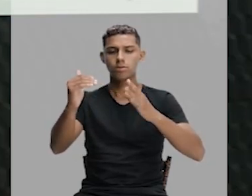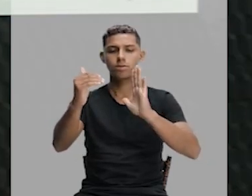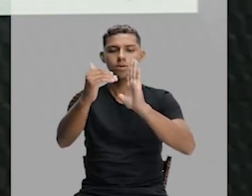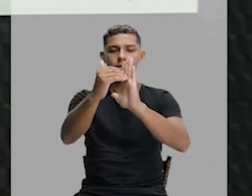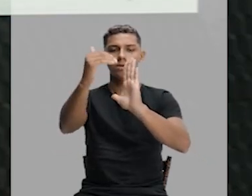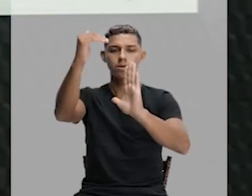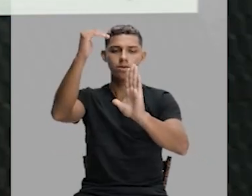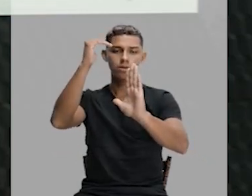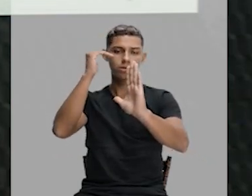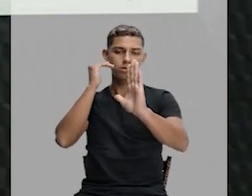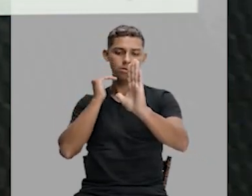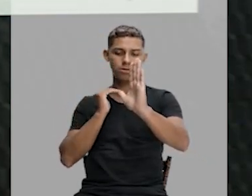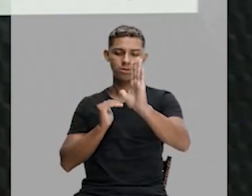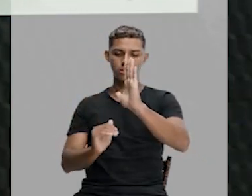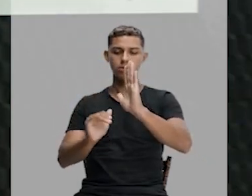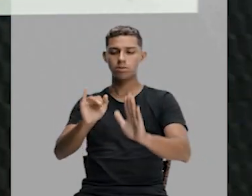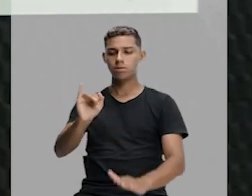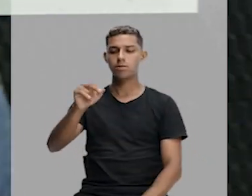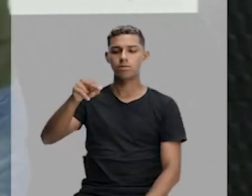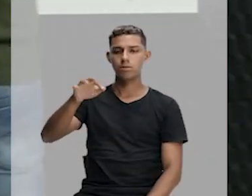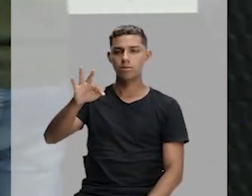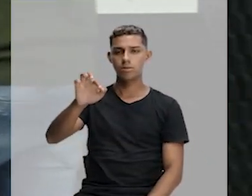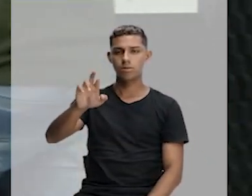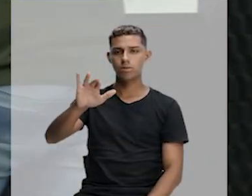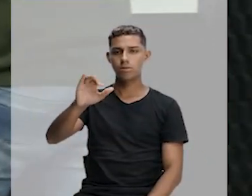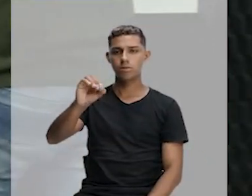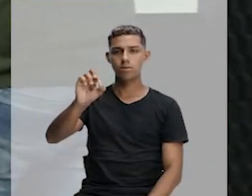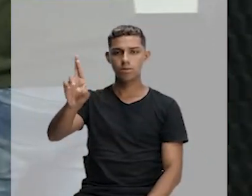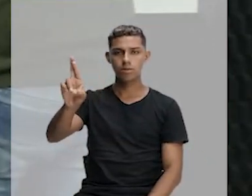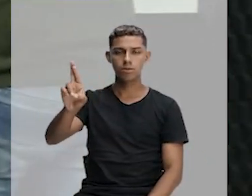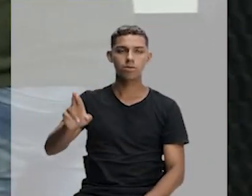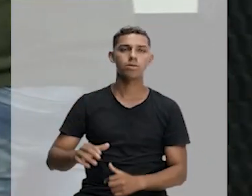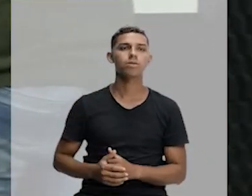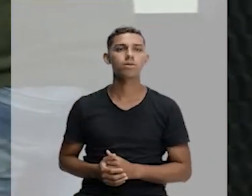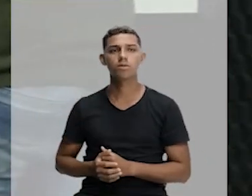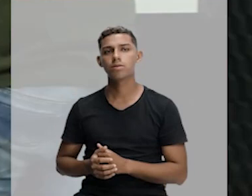vai ser o quê? Vai ser a minha base inferior.